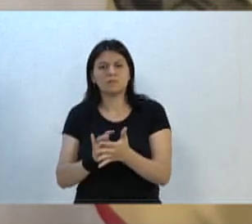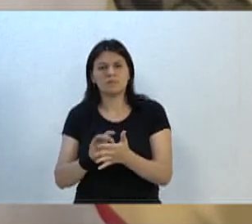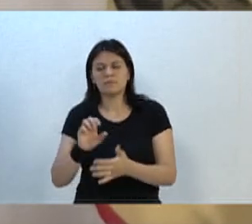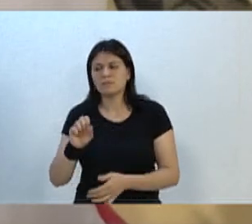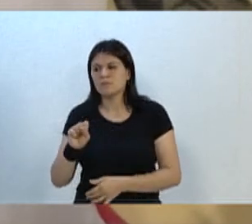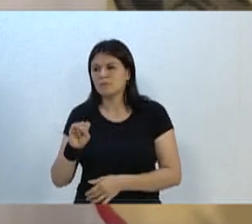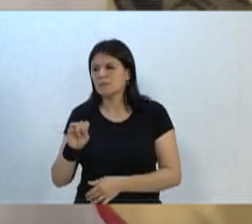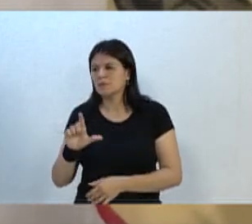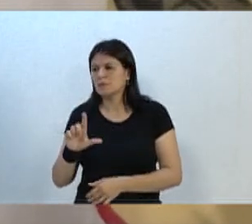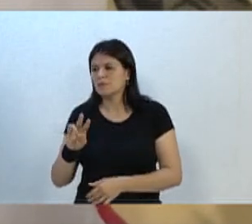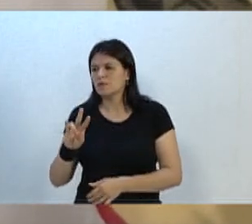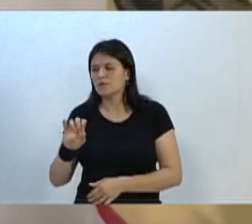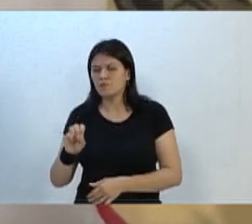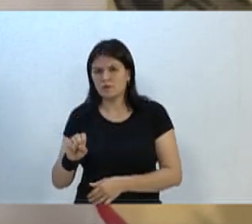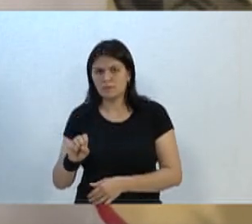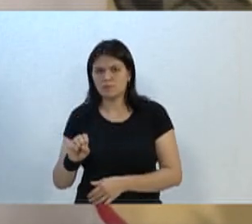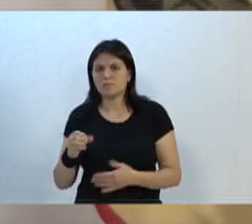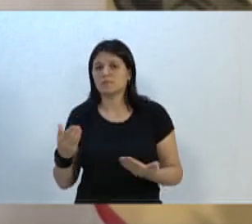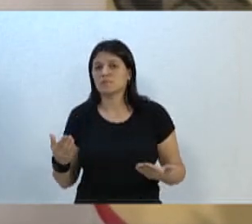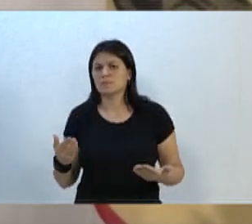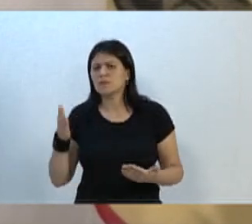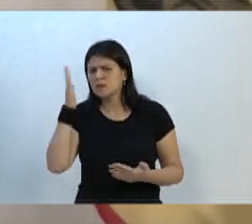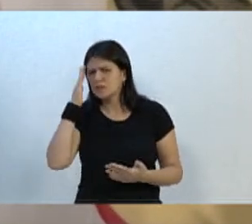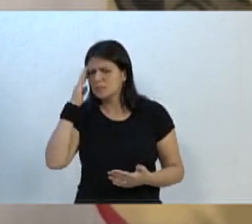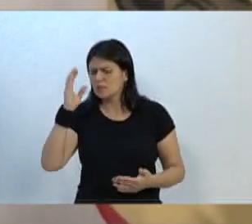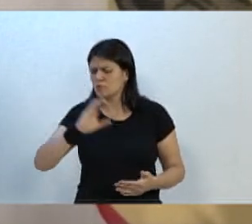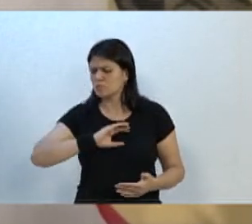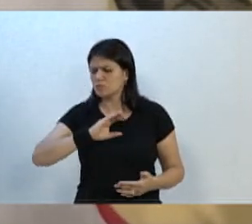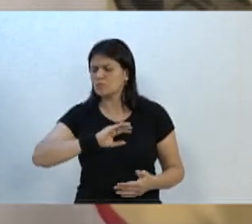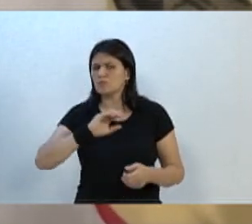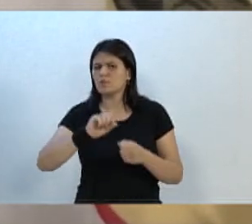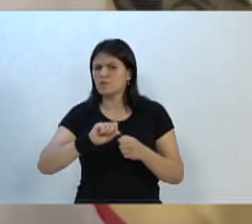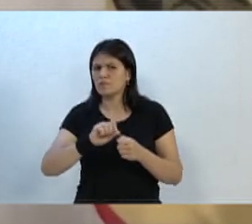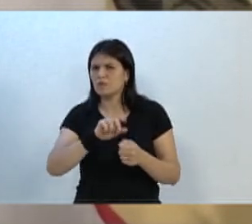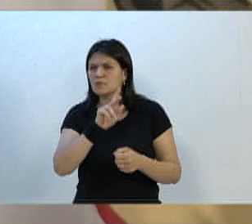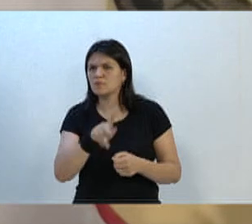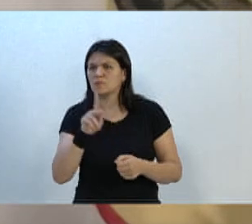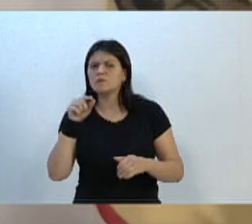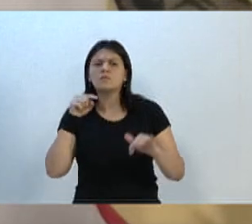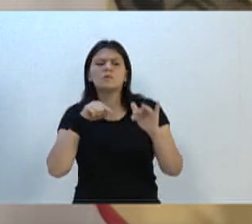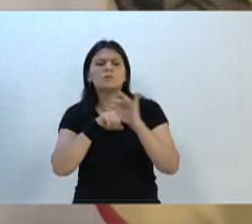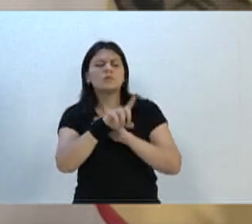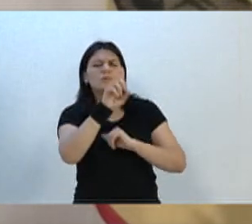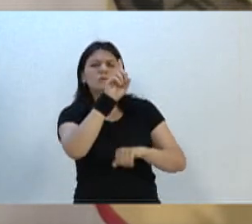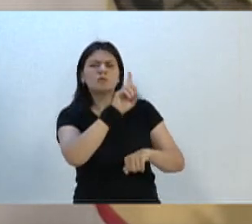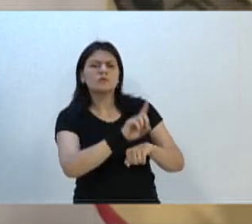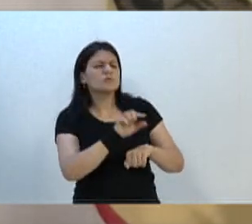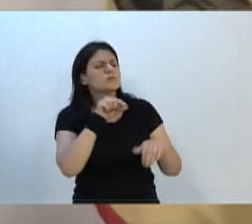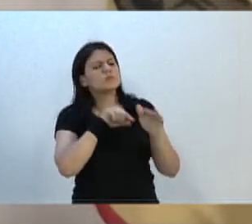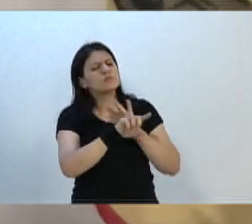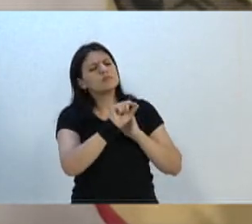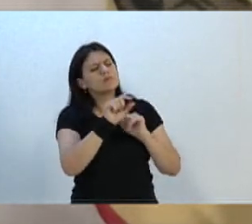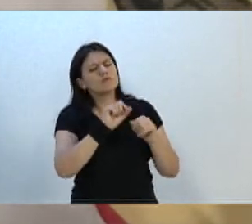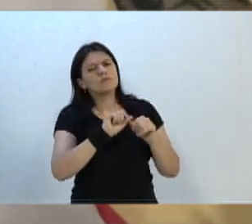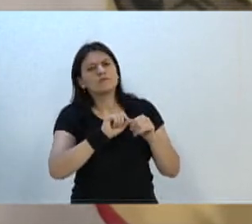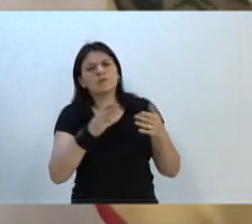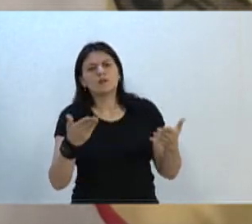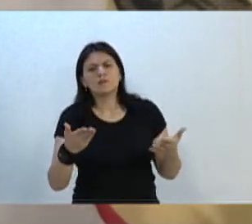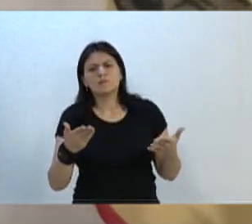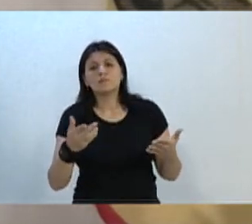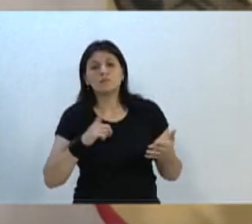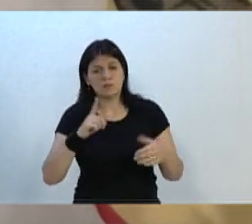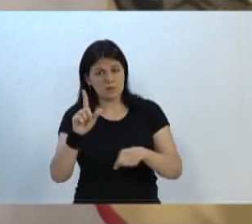como vocês saber o que é coordenador faz lá dentro saber o que o professor faz lá vai perguntar para um diretor o que que ele faz lá dentro tem a gestão